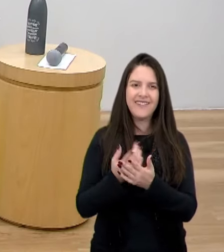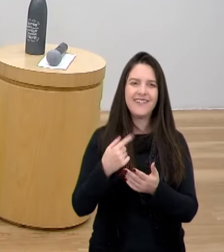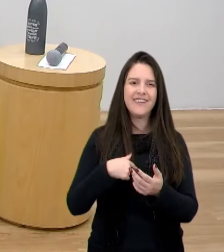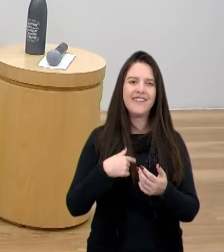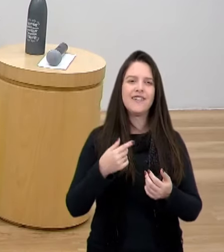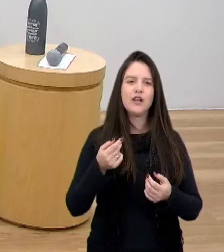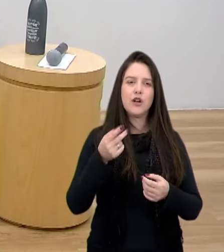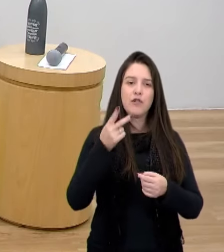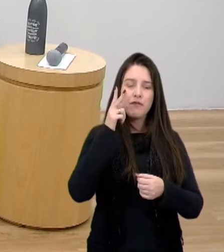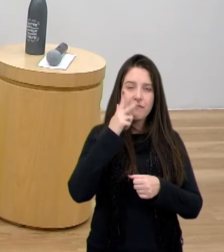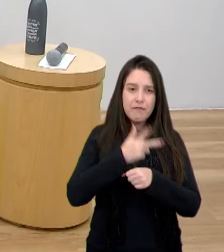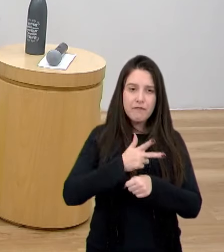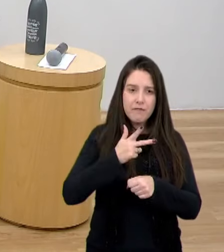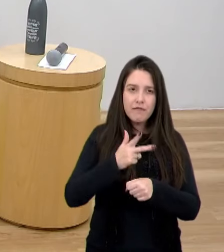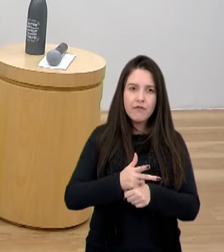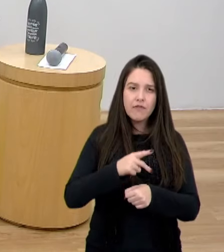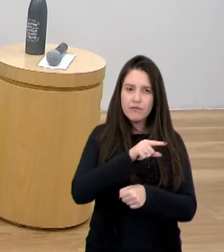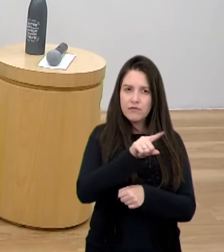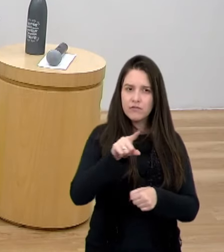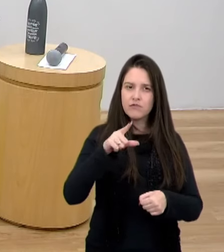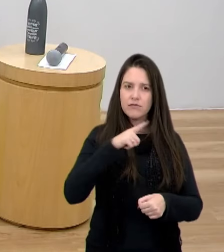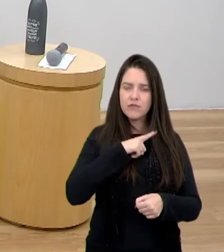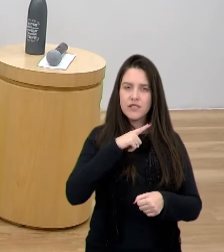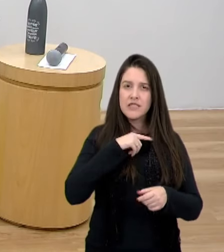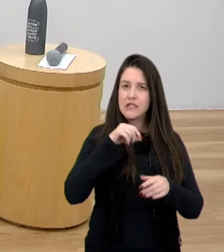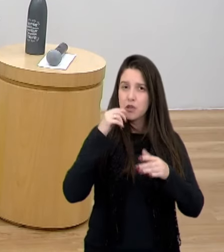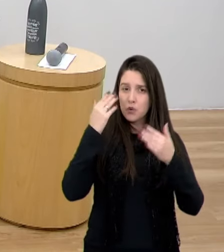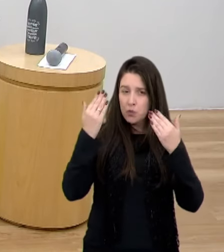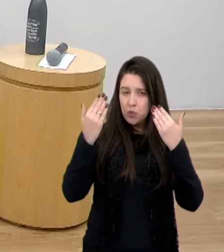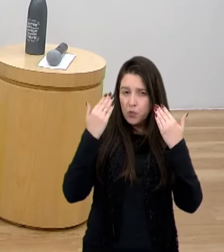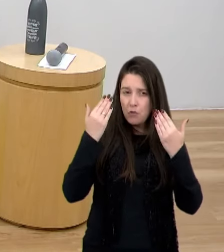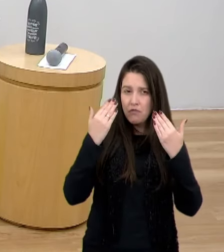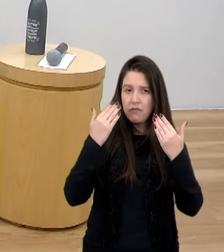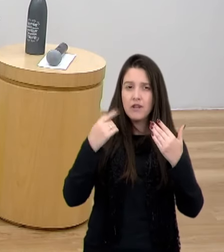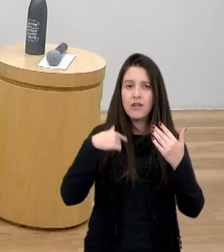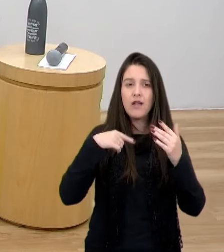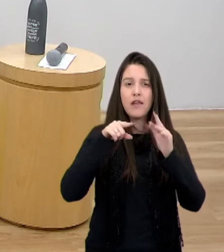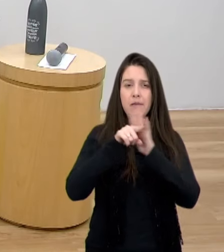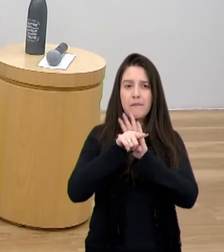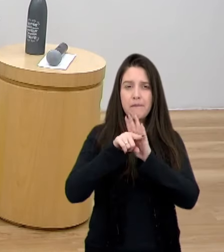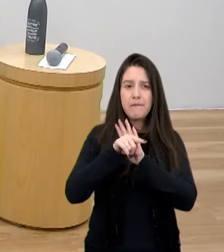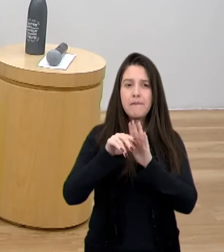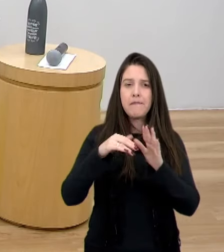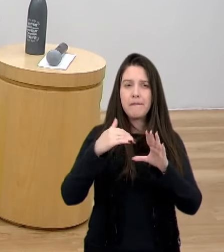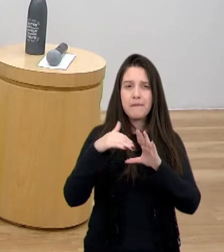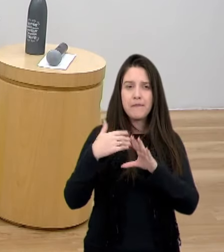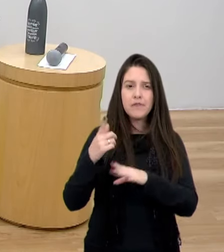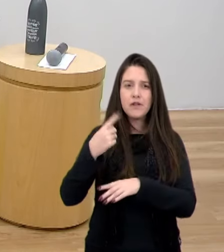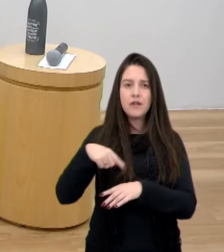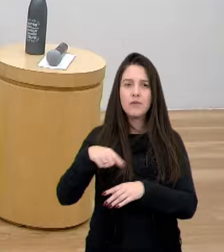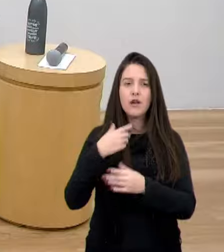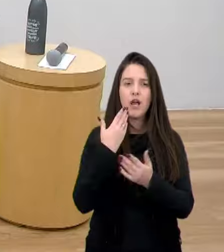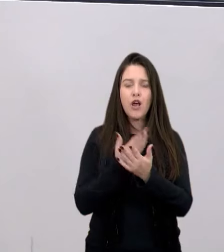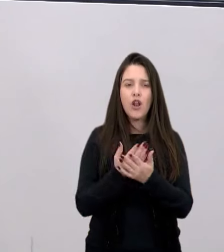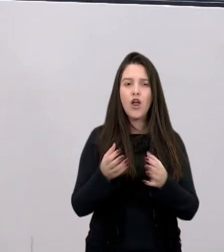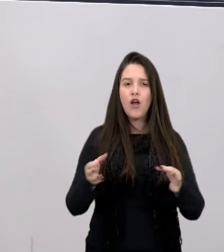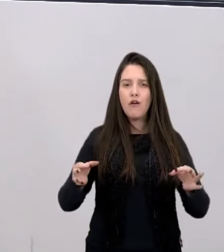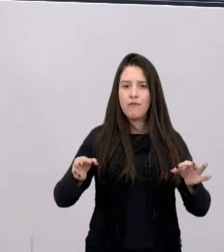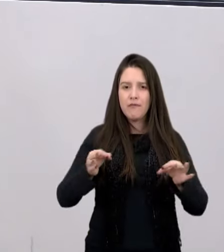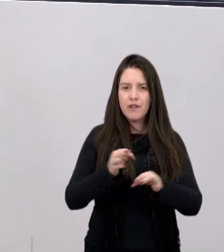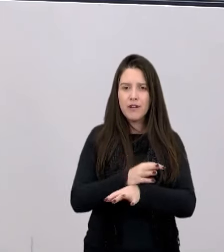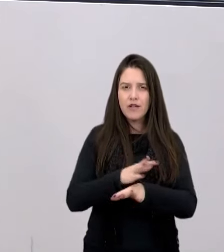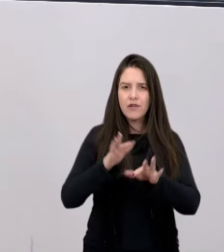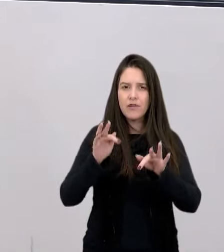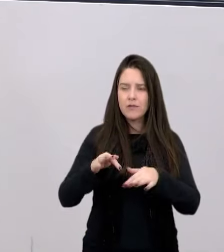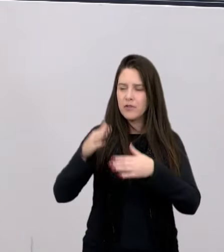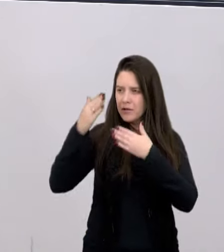nos vídeos, né? Caso vocês tenham aí dúvidas, vale a pesquisa e a nossa aula tá chegando ao final. Evê,